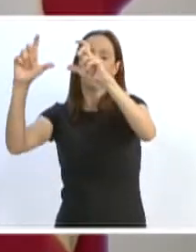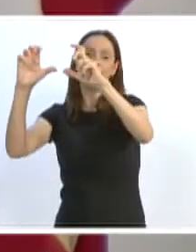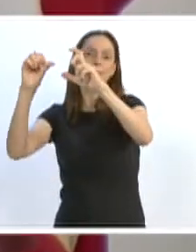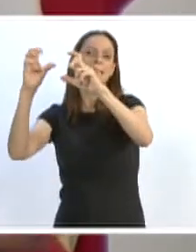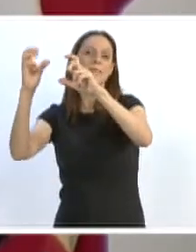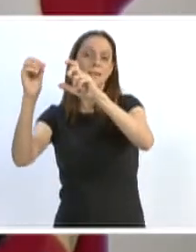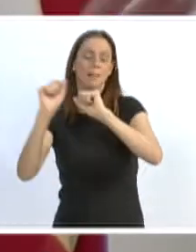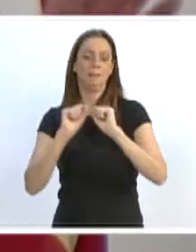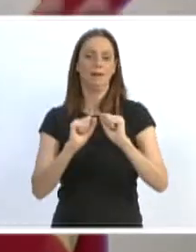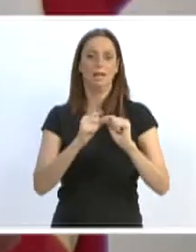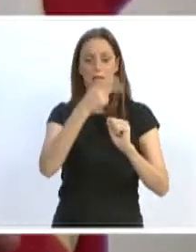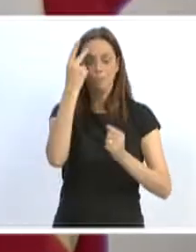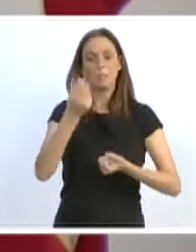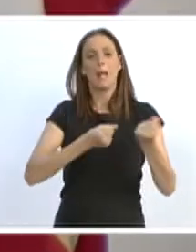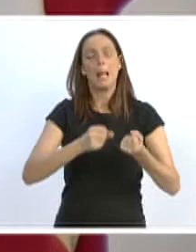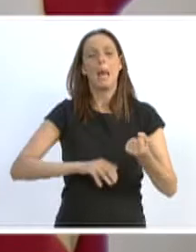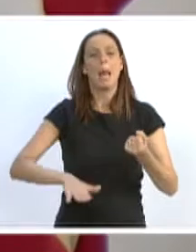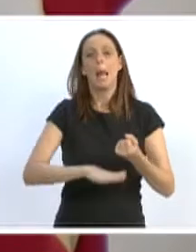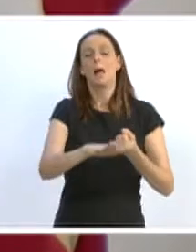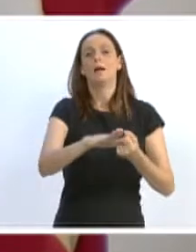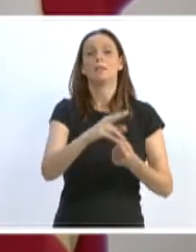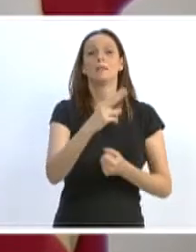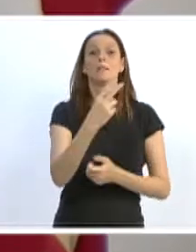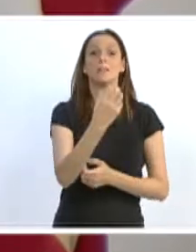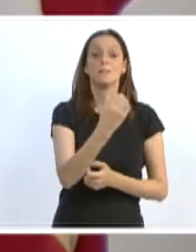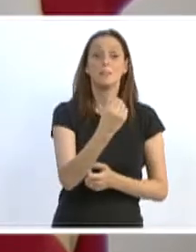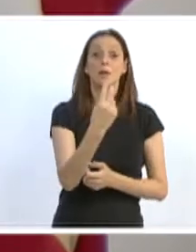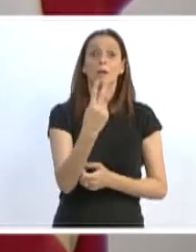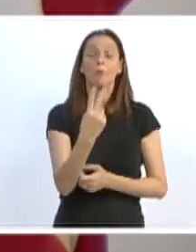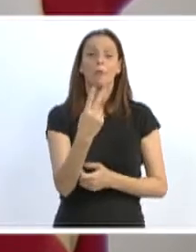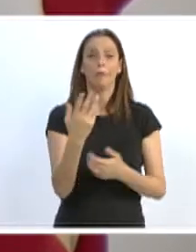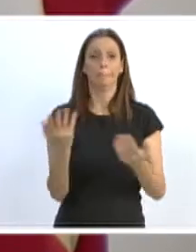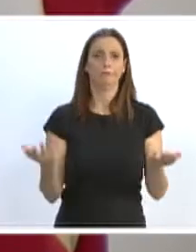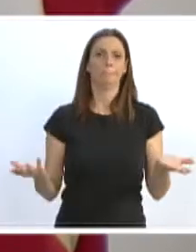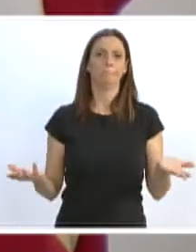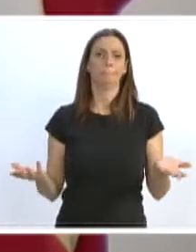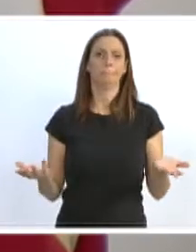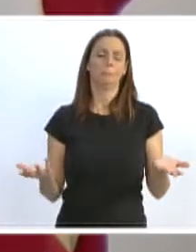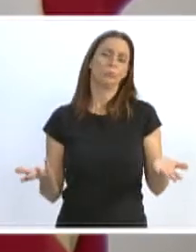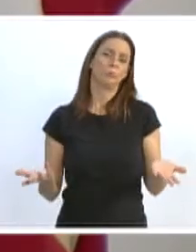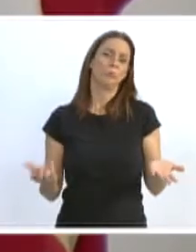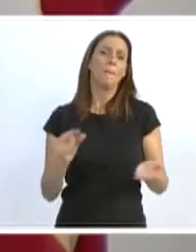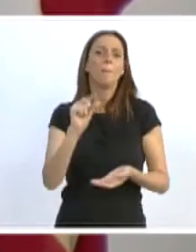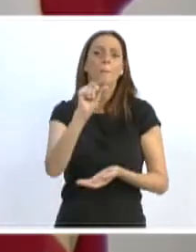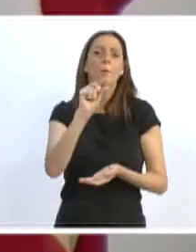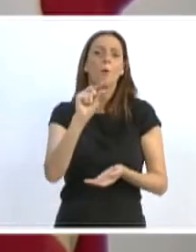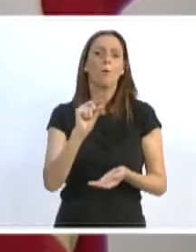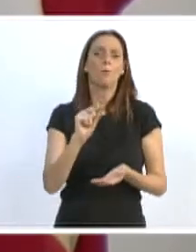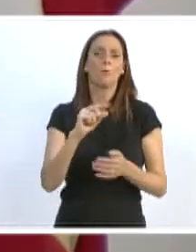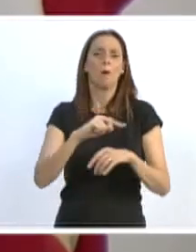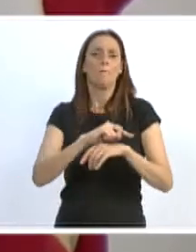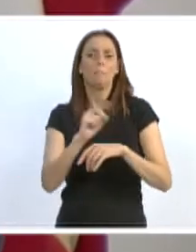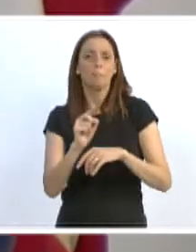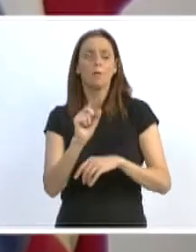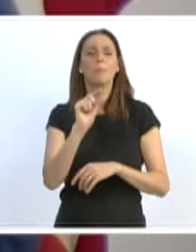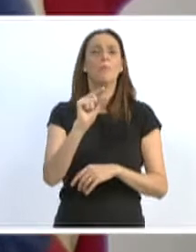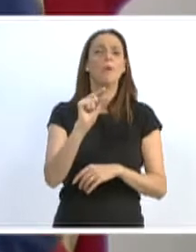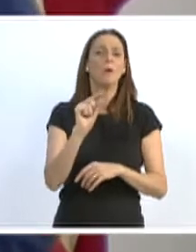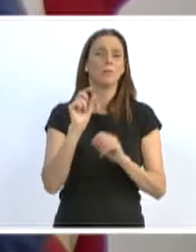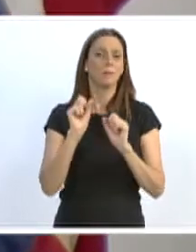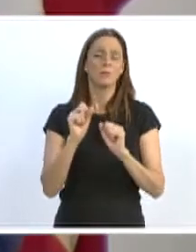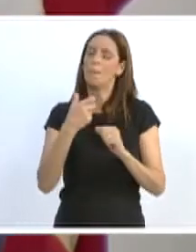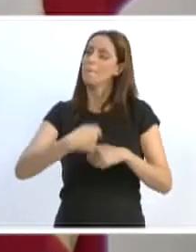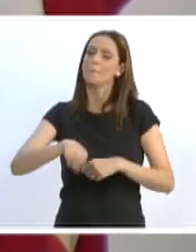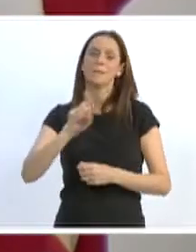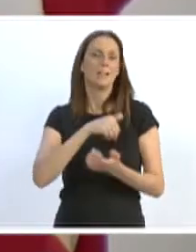para 62 64 já está sendo notificado 40 44 está sendo notificado então é lamentável o que está acontecendo na nossa cidade